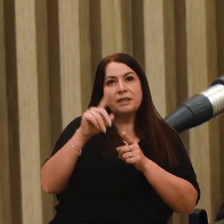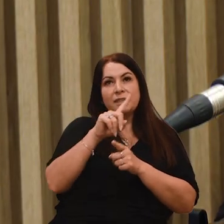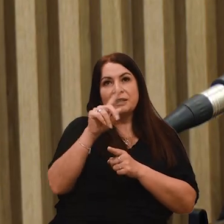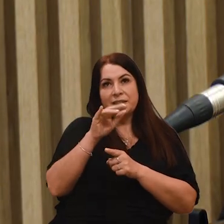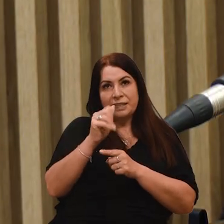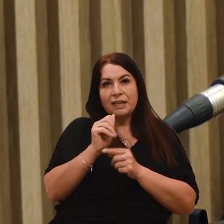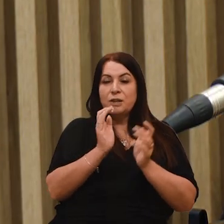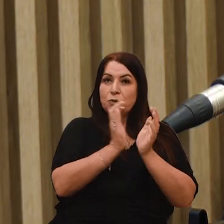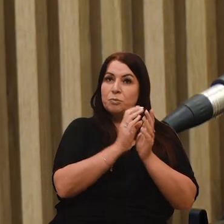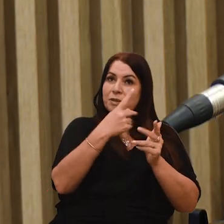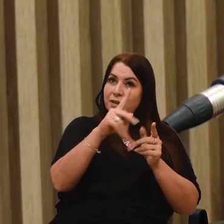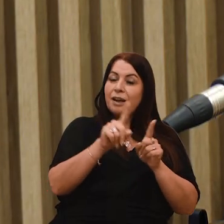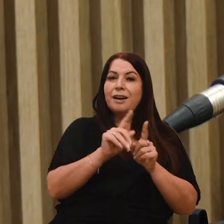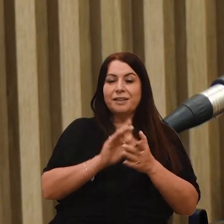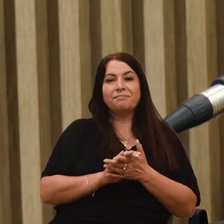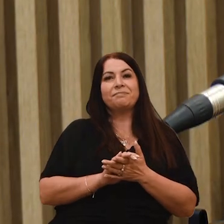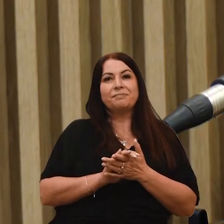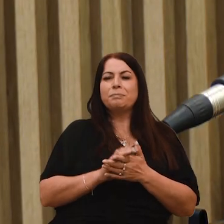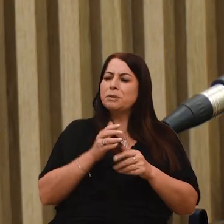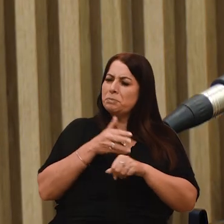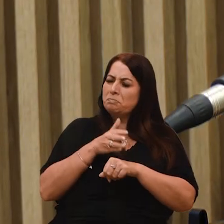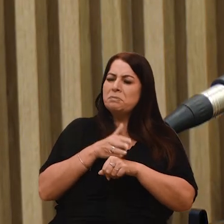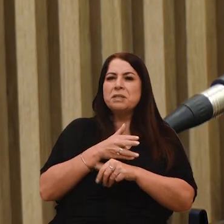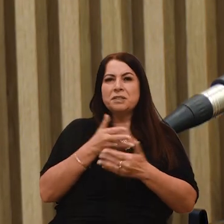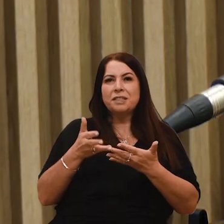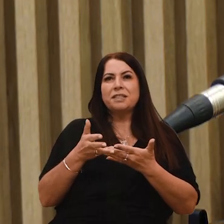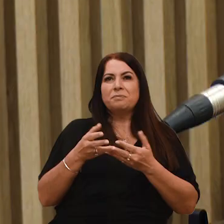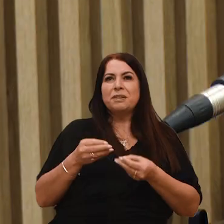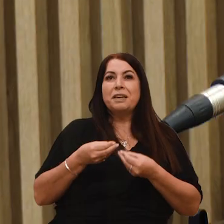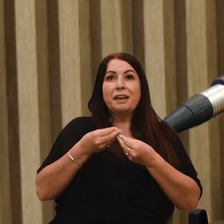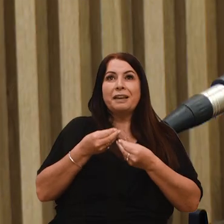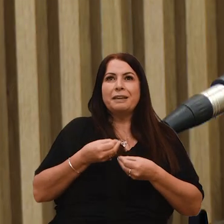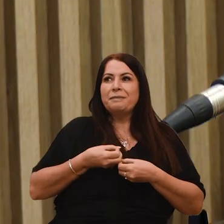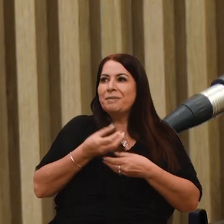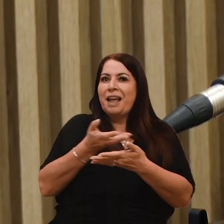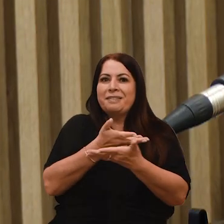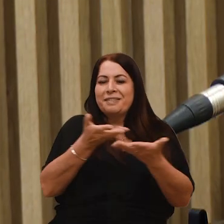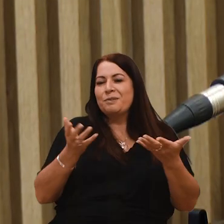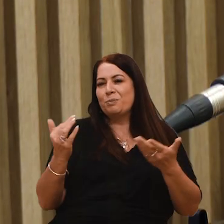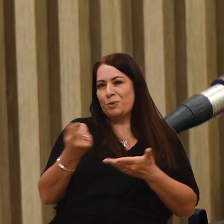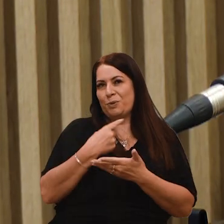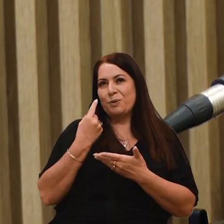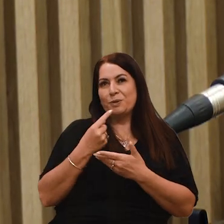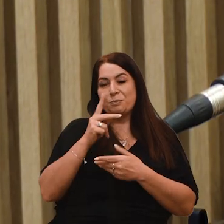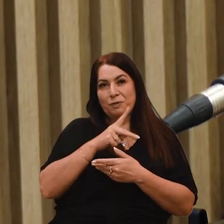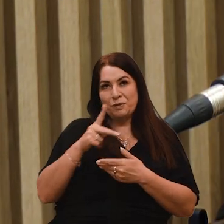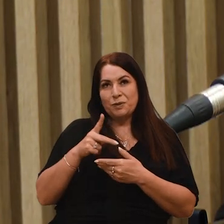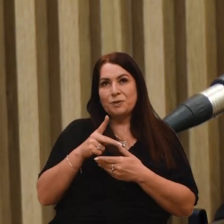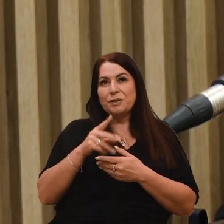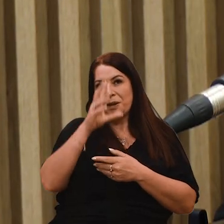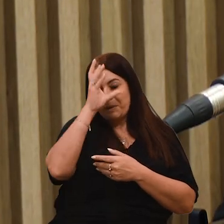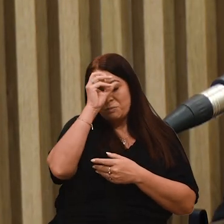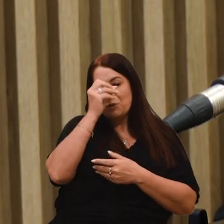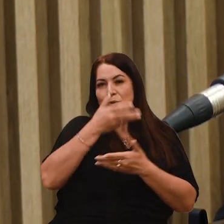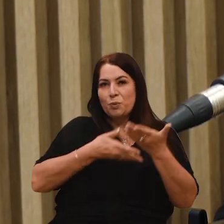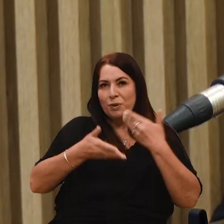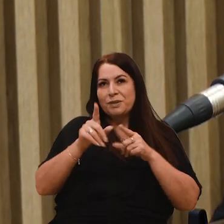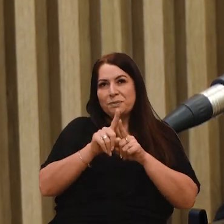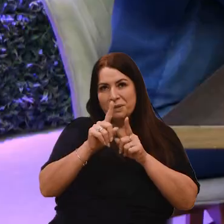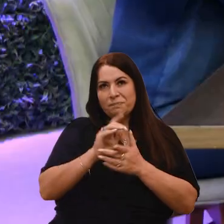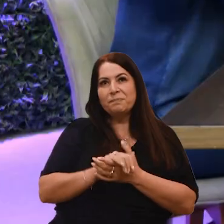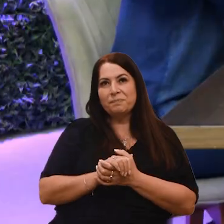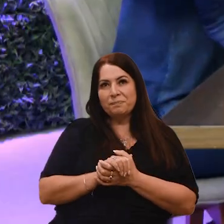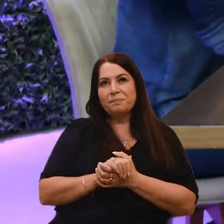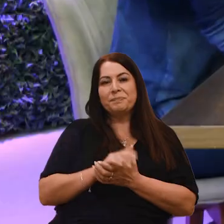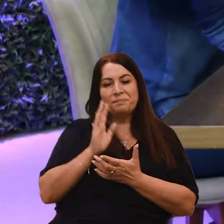a turma dela por serem tão participativos, entregarem tanto para nós e, assim, como professor, a gente aprende muito com eles também.